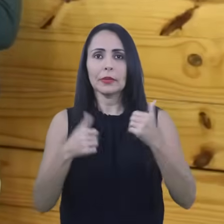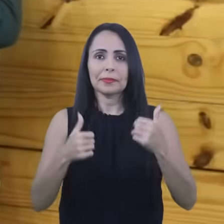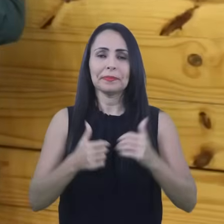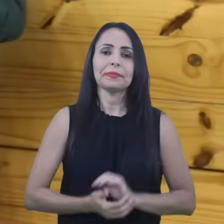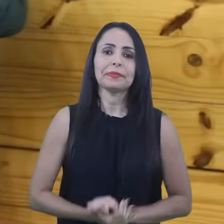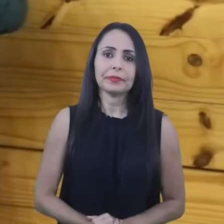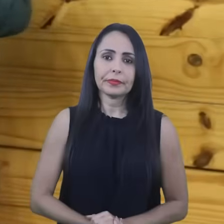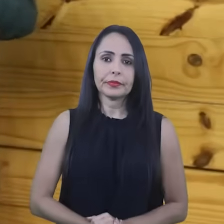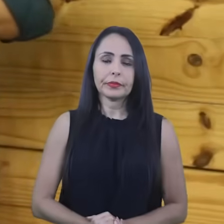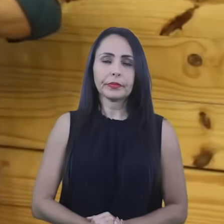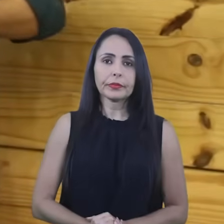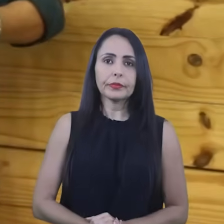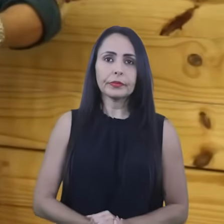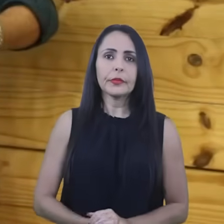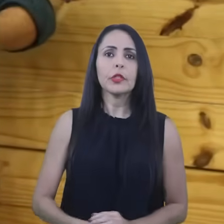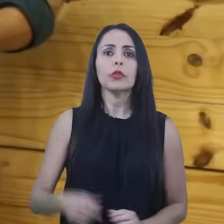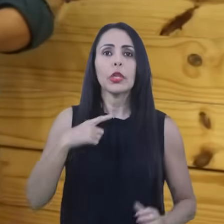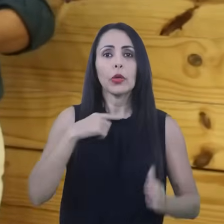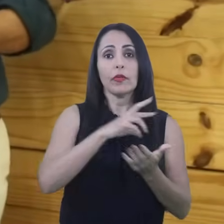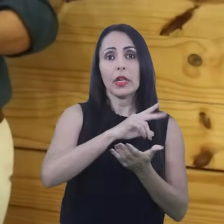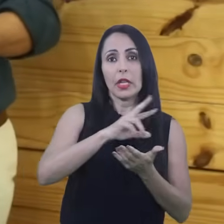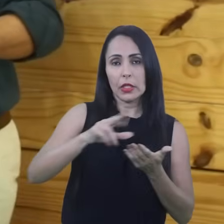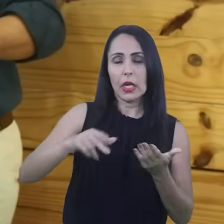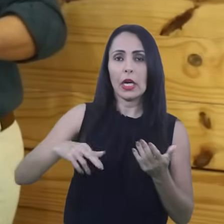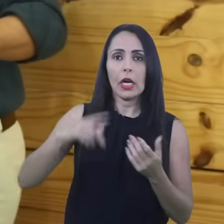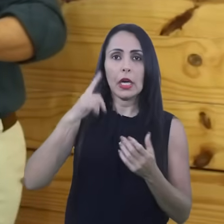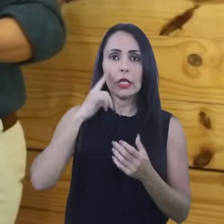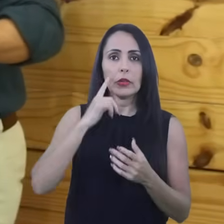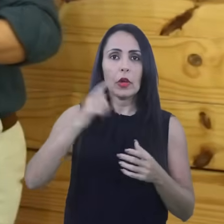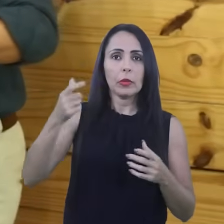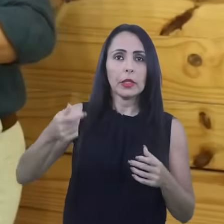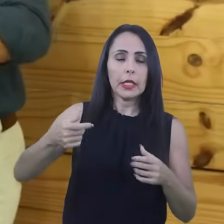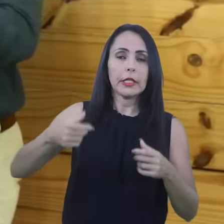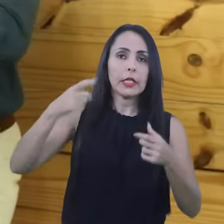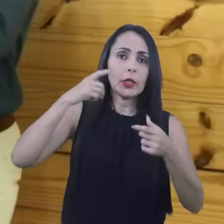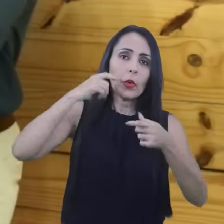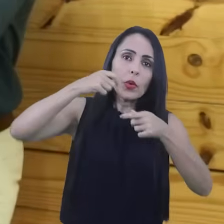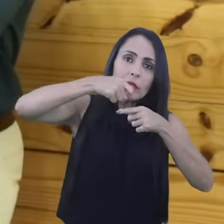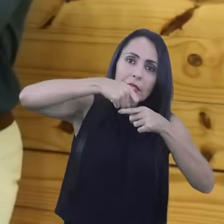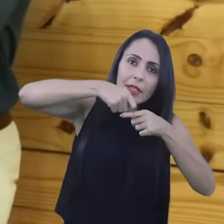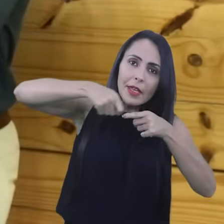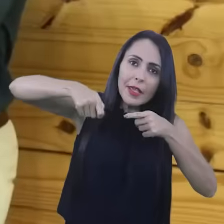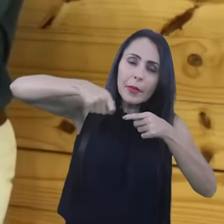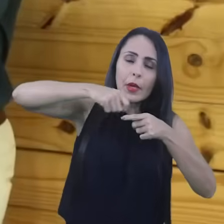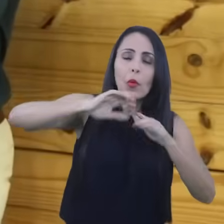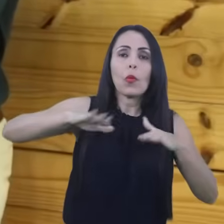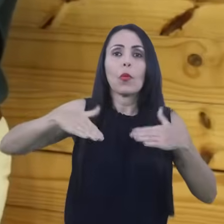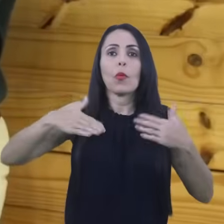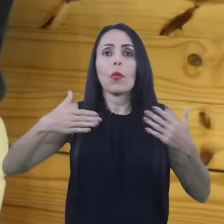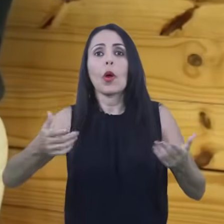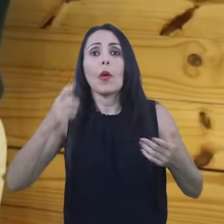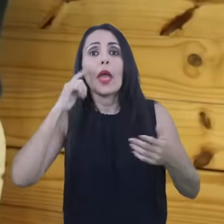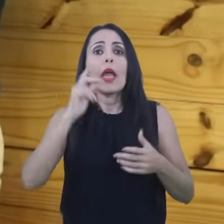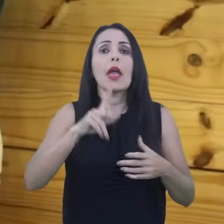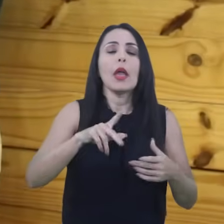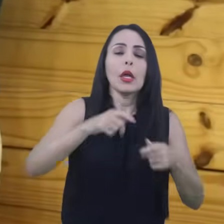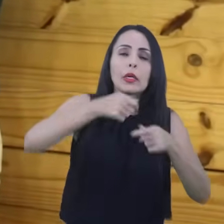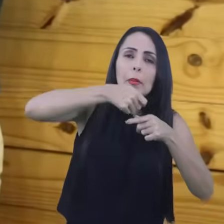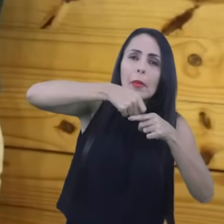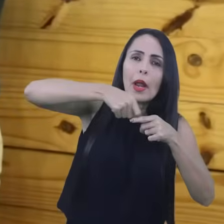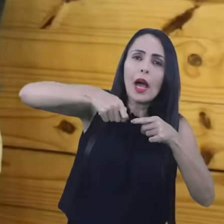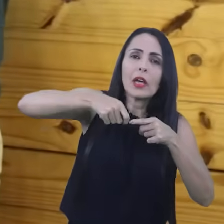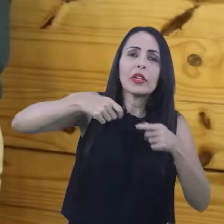embora. Eu tenho uma variedade enorme de cremes dentais. Qual é a pasta dental ou creme